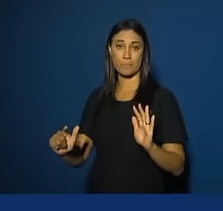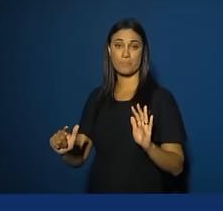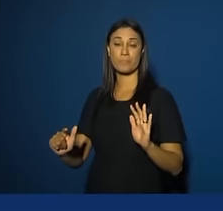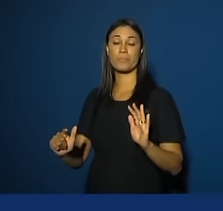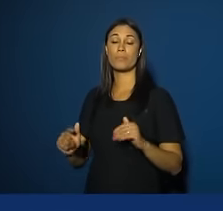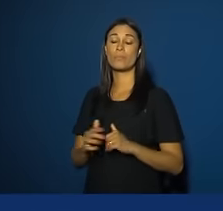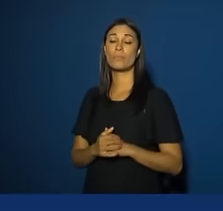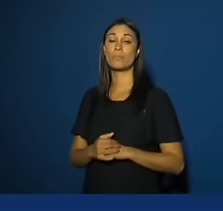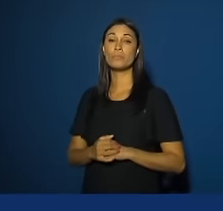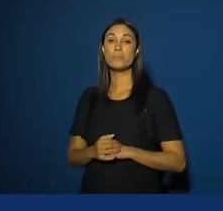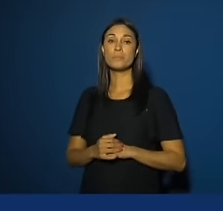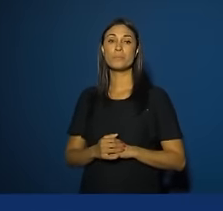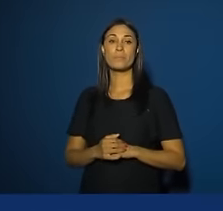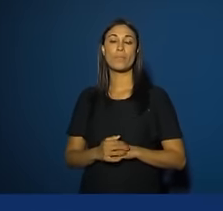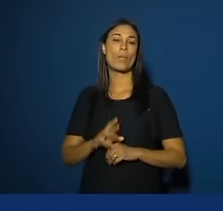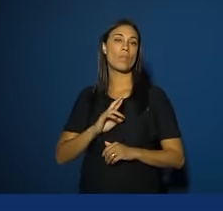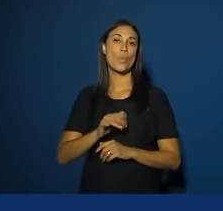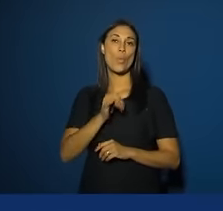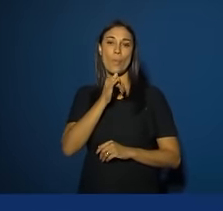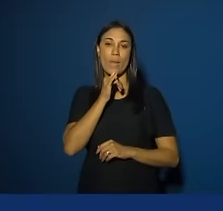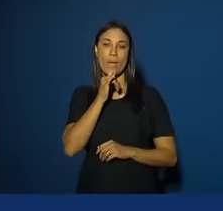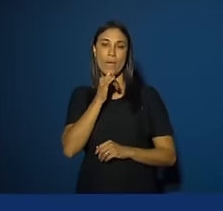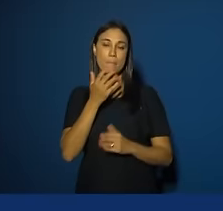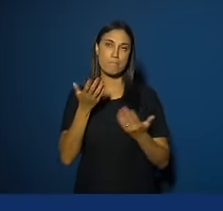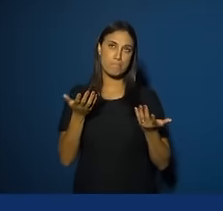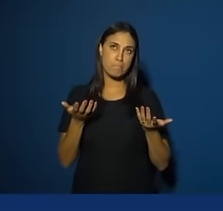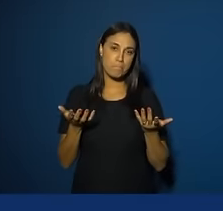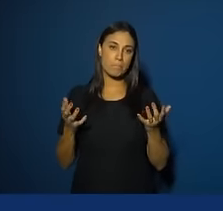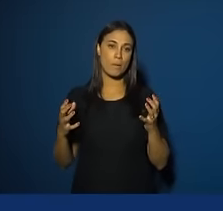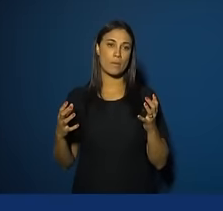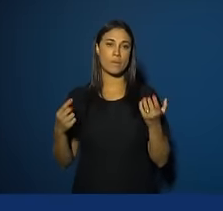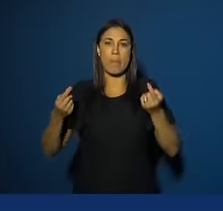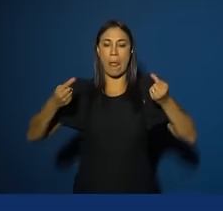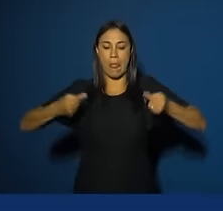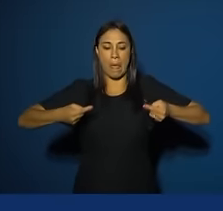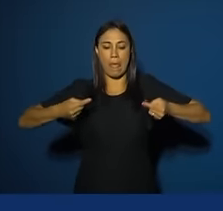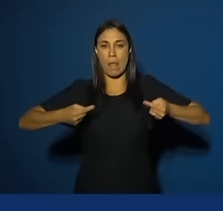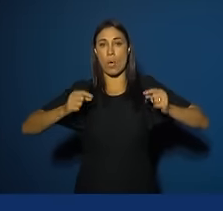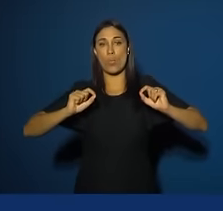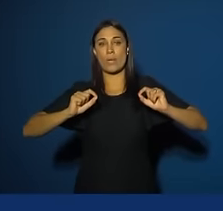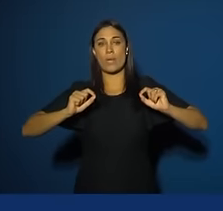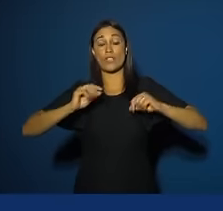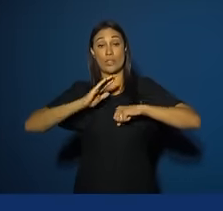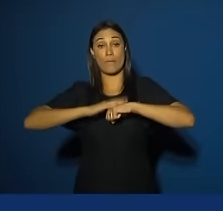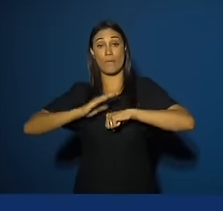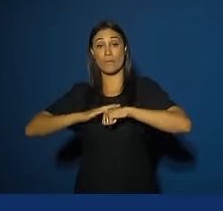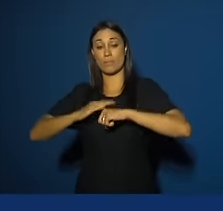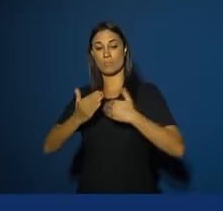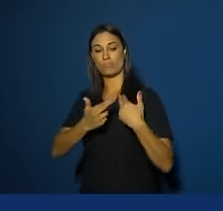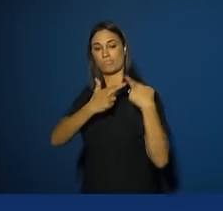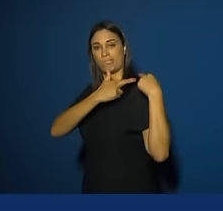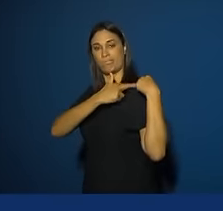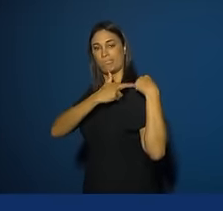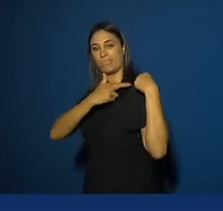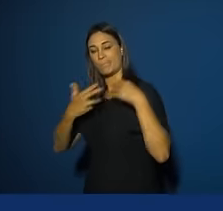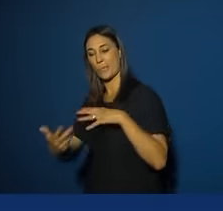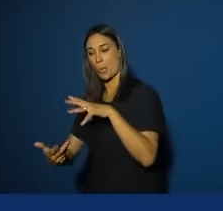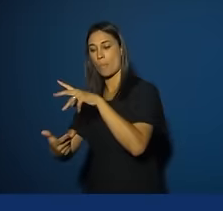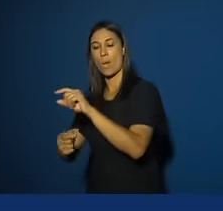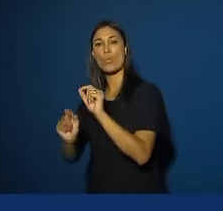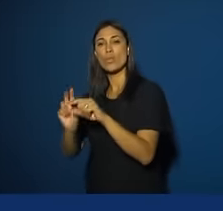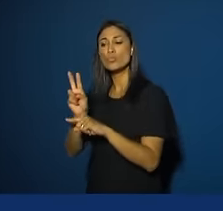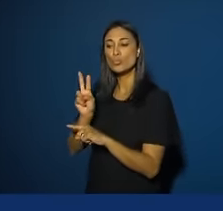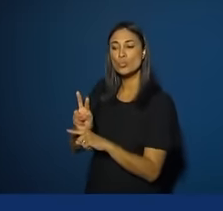eh E isso não é conflituoso a gente exercer a nossa responsabilidade global